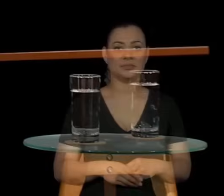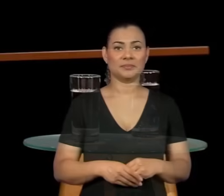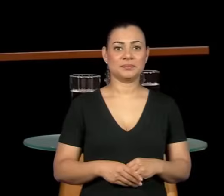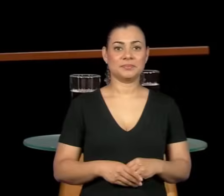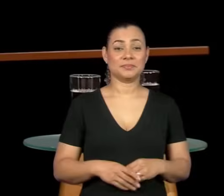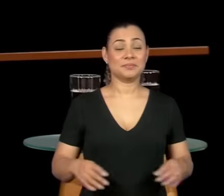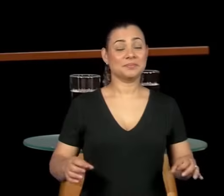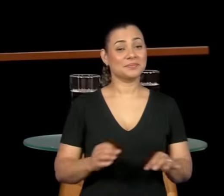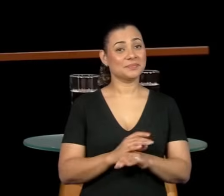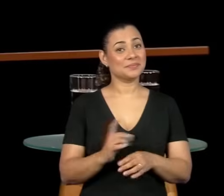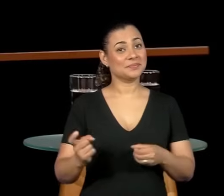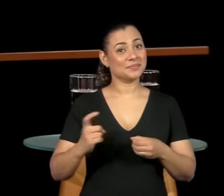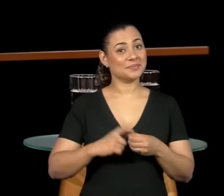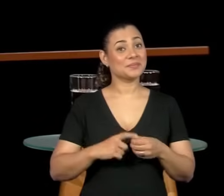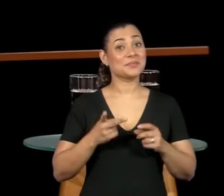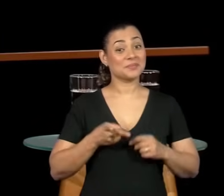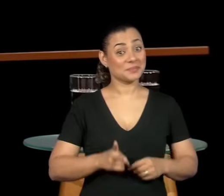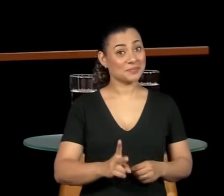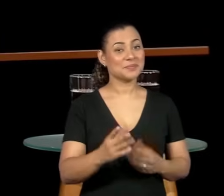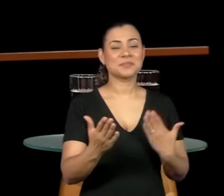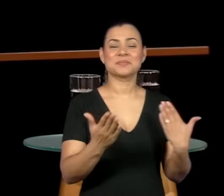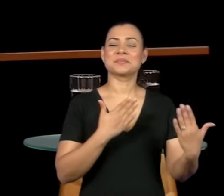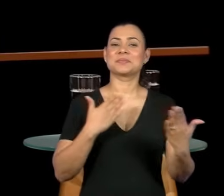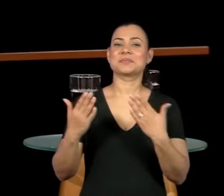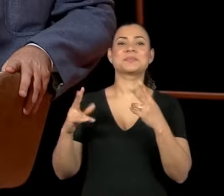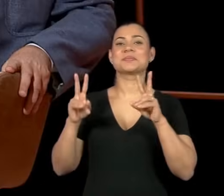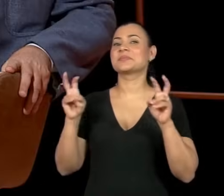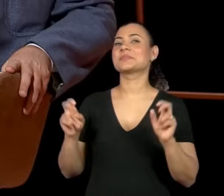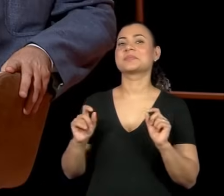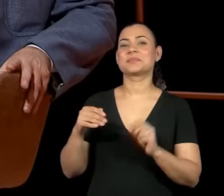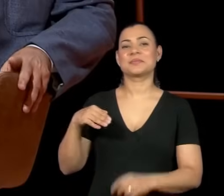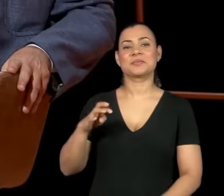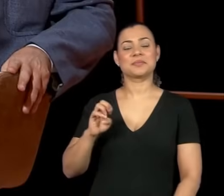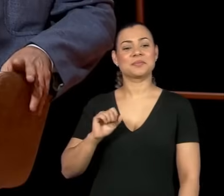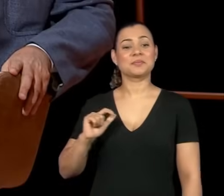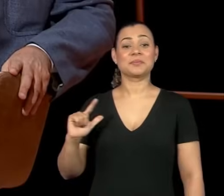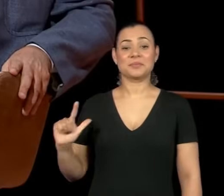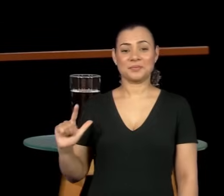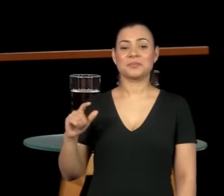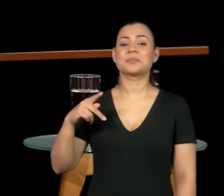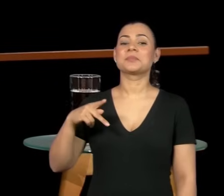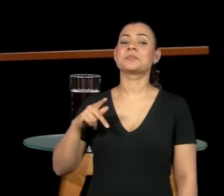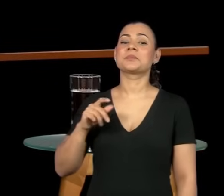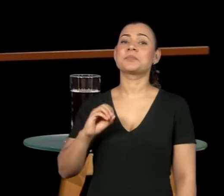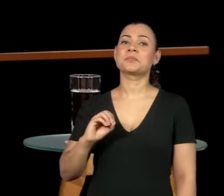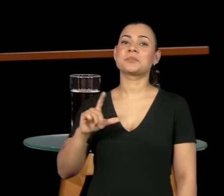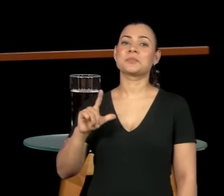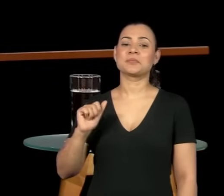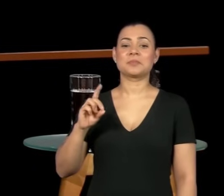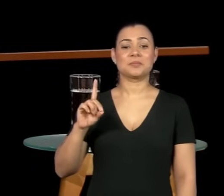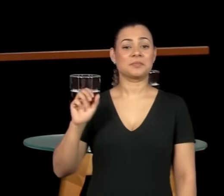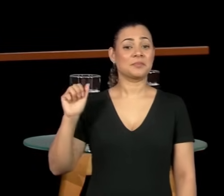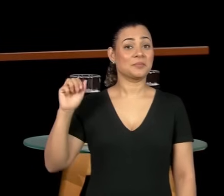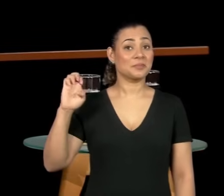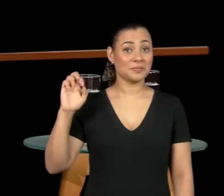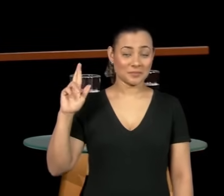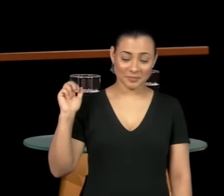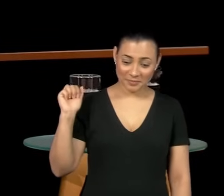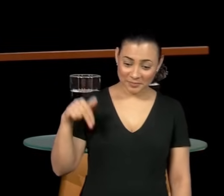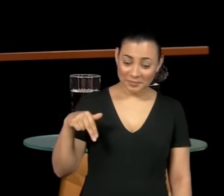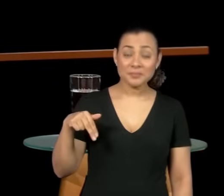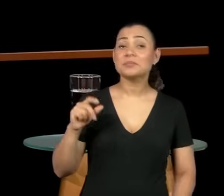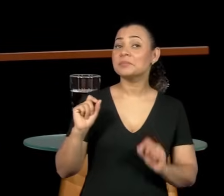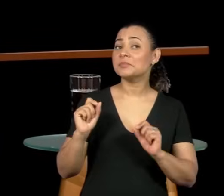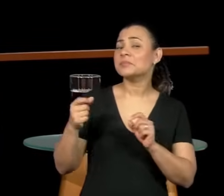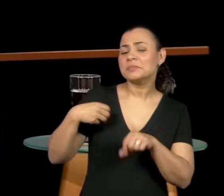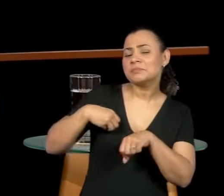Pronto, estamos de volta para continuar a nossa conversa com o Manuel Poladian. Poladian, para abrir esse bloco, nós temos mais uma